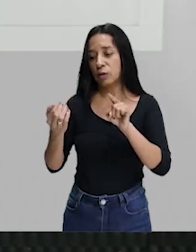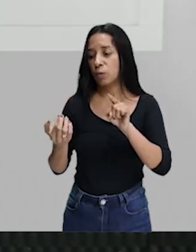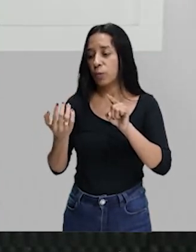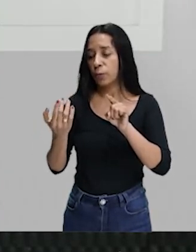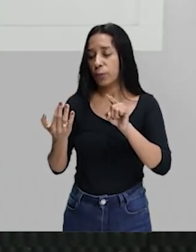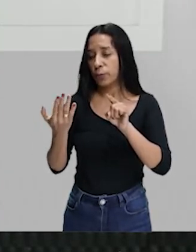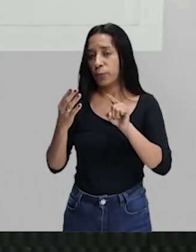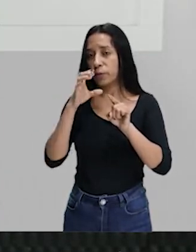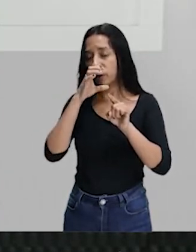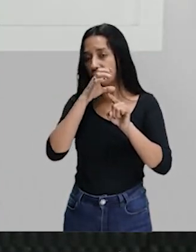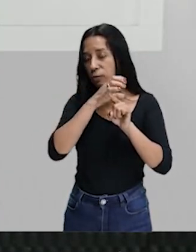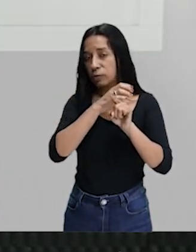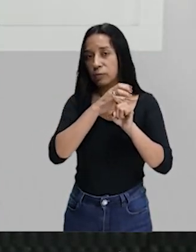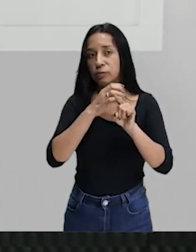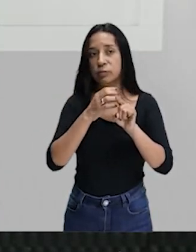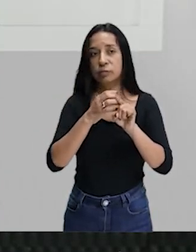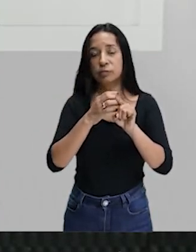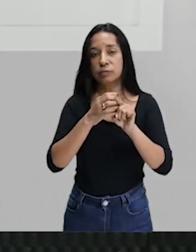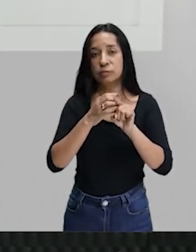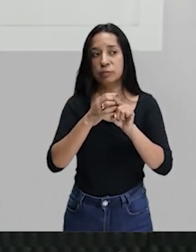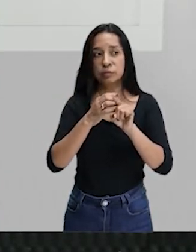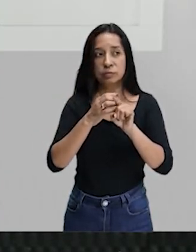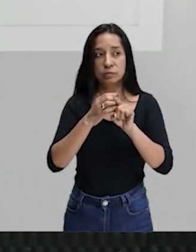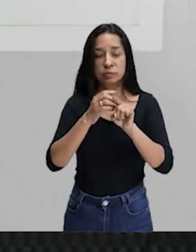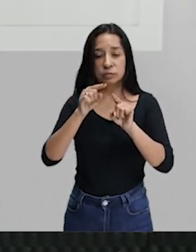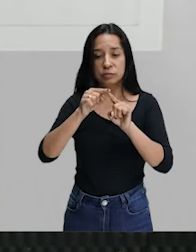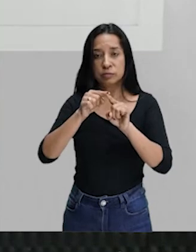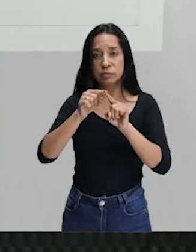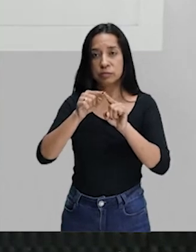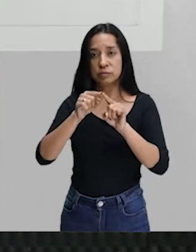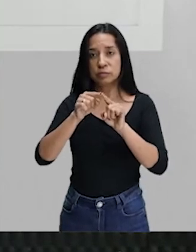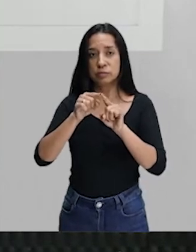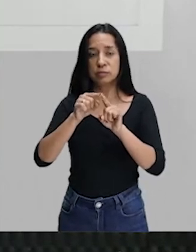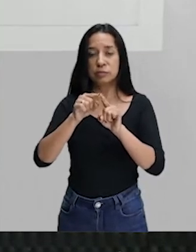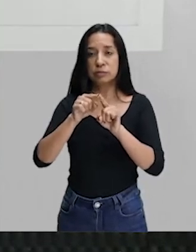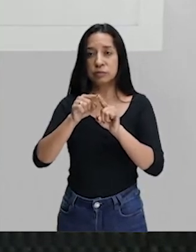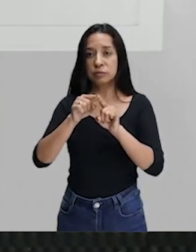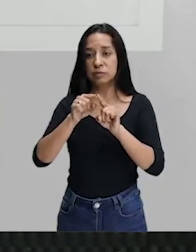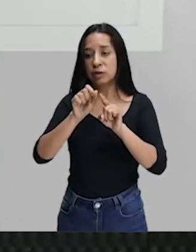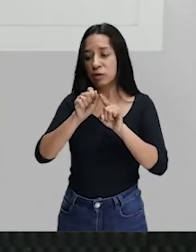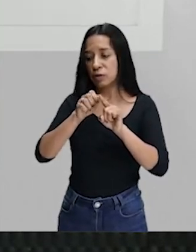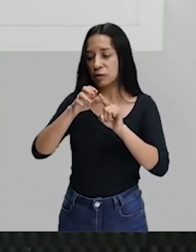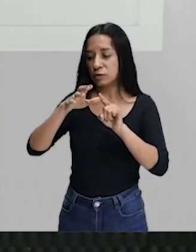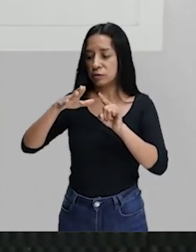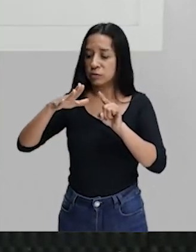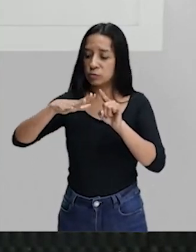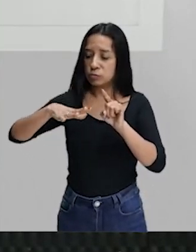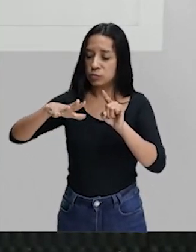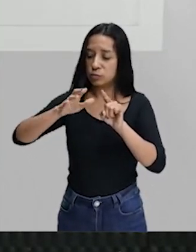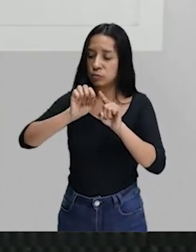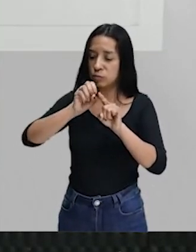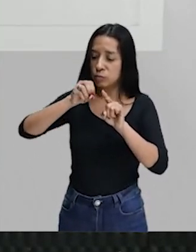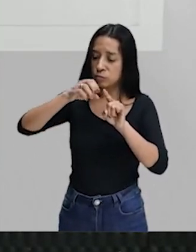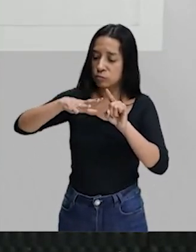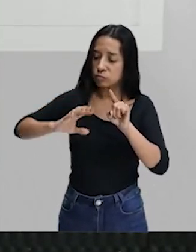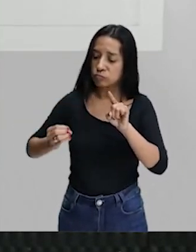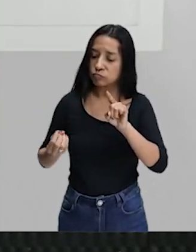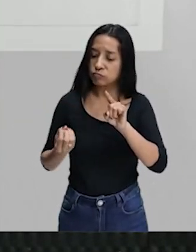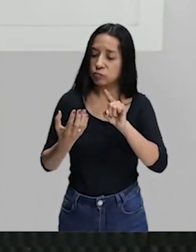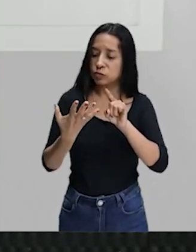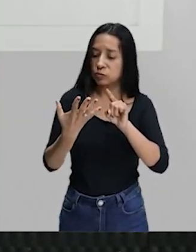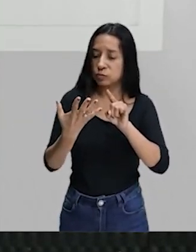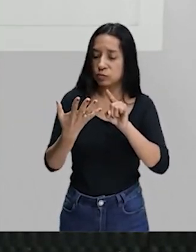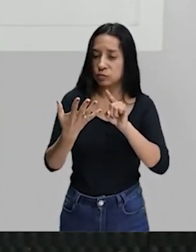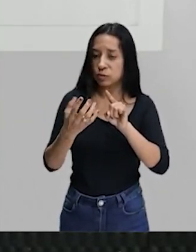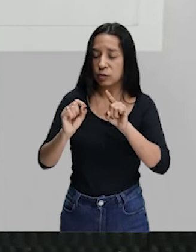calor, certo? E este calor ele vai ser transmitido internamente dentro deste bloco e vai sair na outra